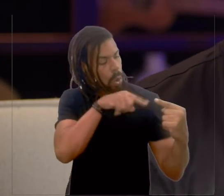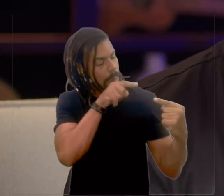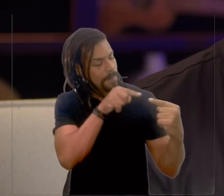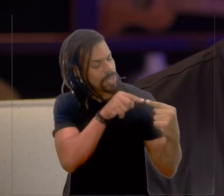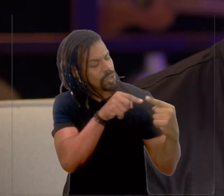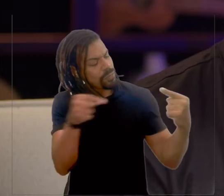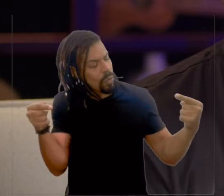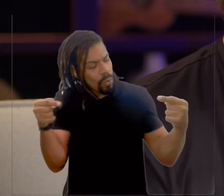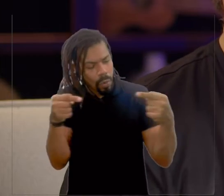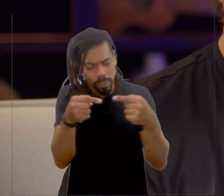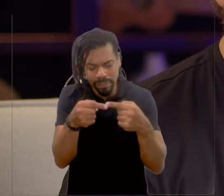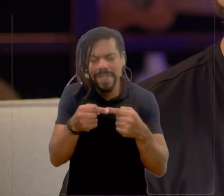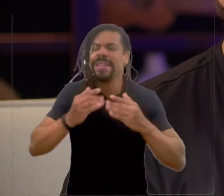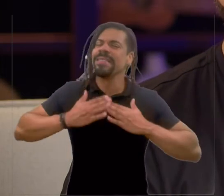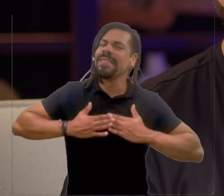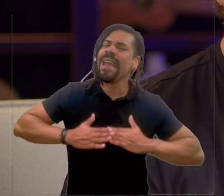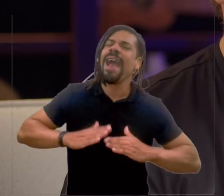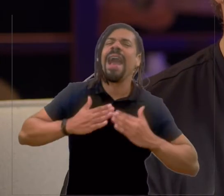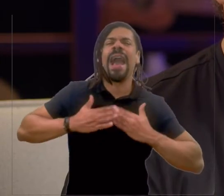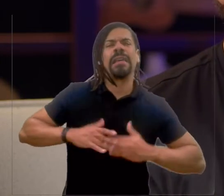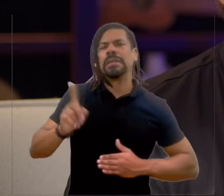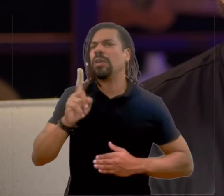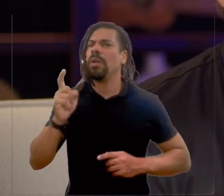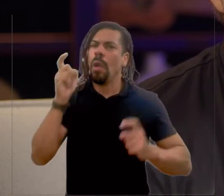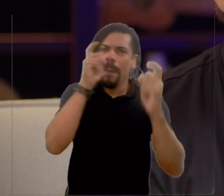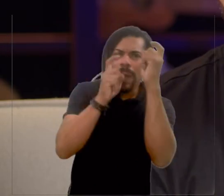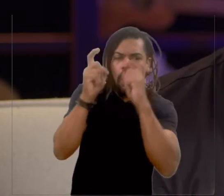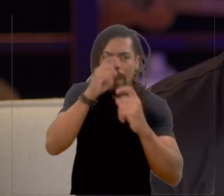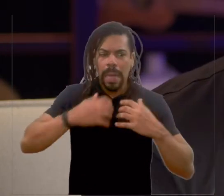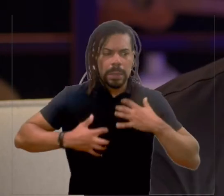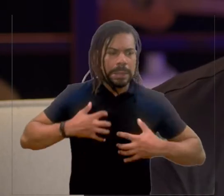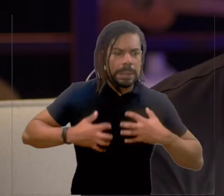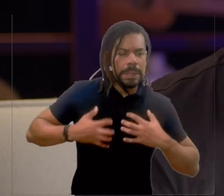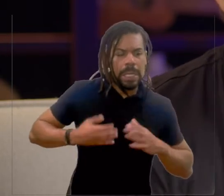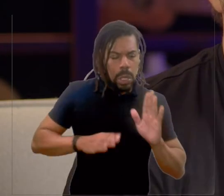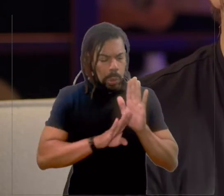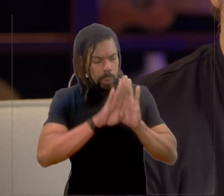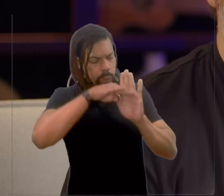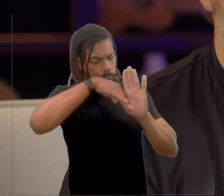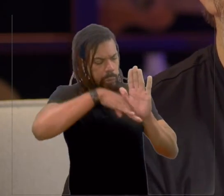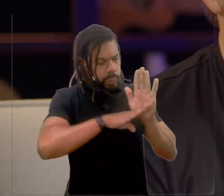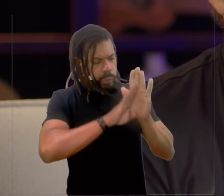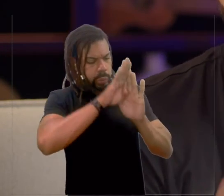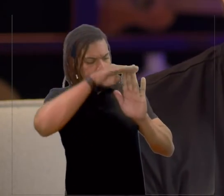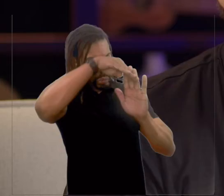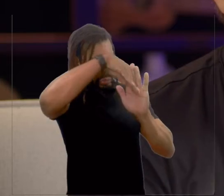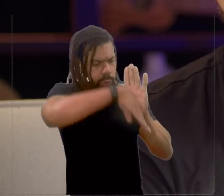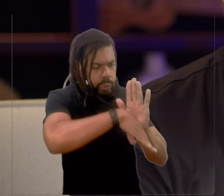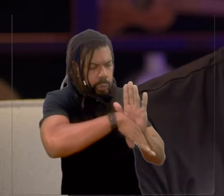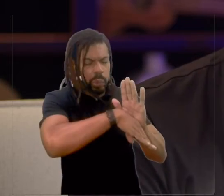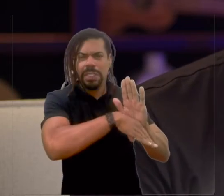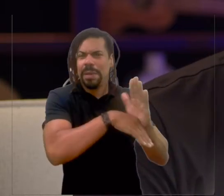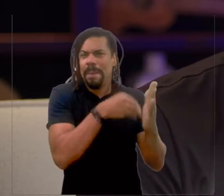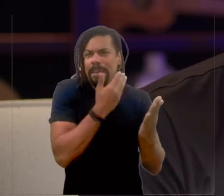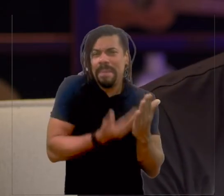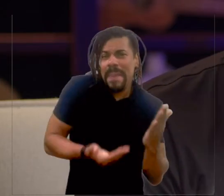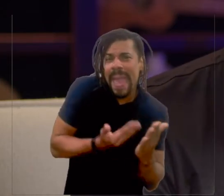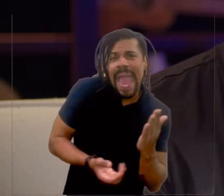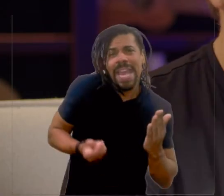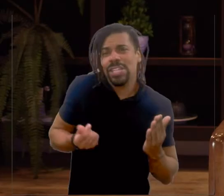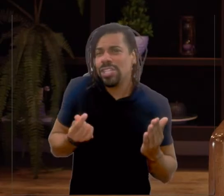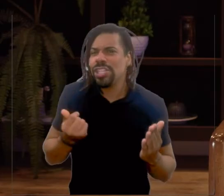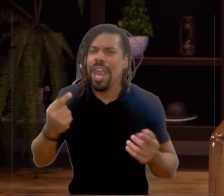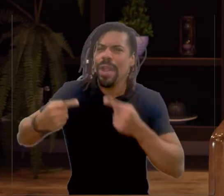por objetivos com tranquilidade serenidade e não vai ficar preocupados se o mercado sócio o mercado vai para o lado se ele dá